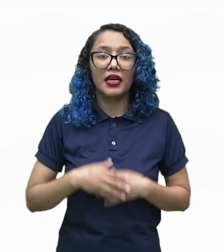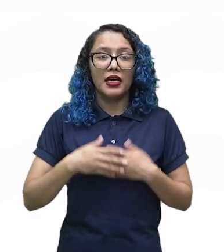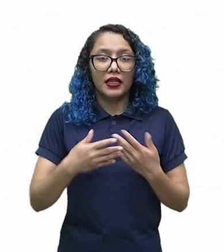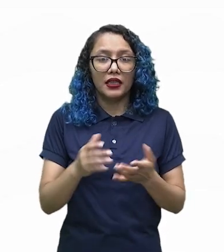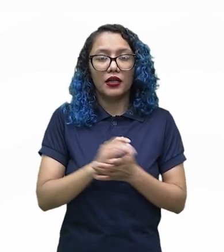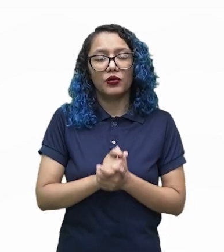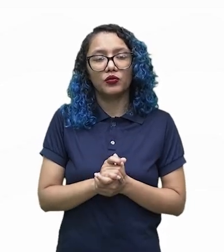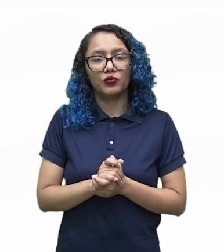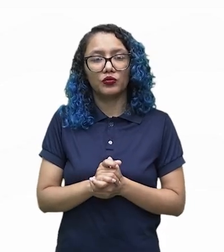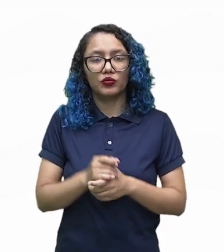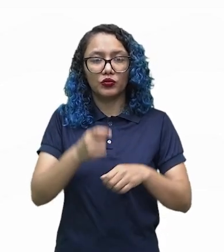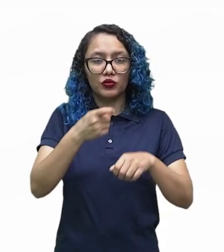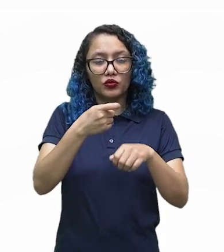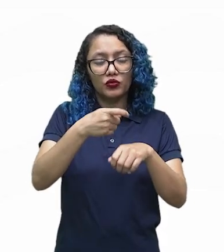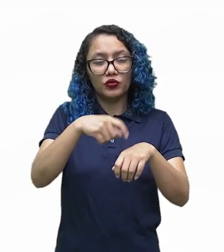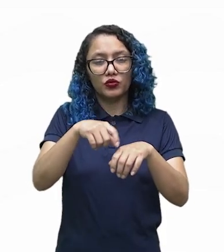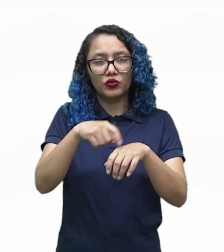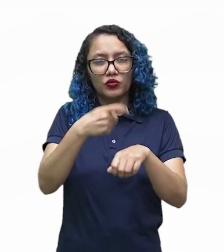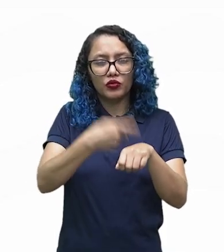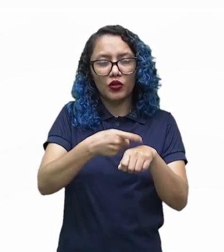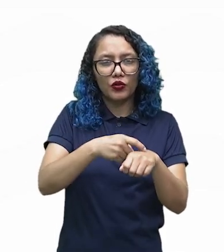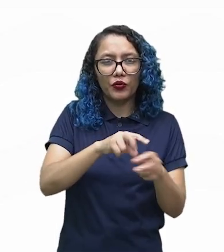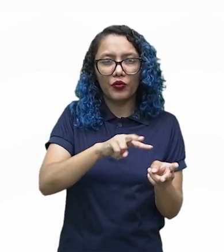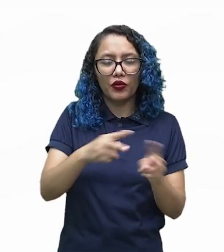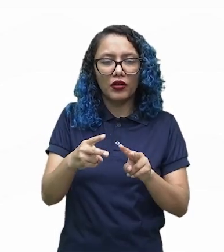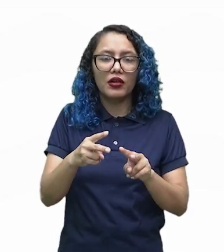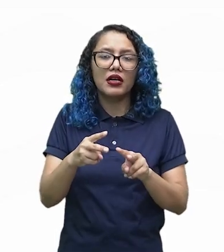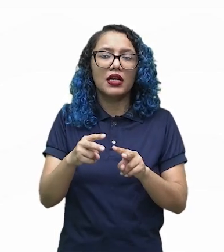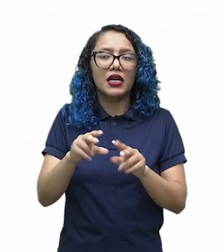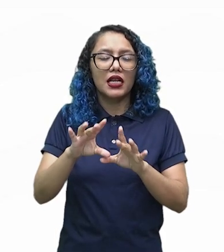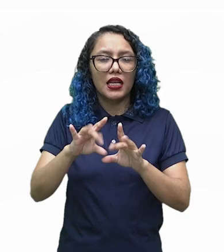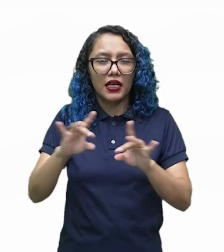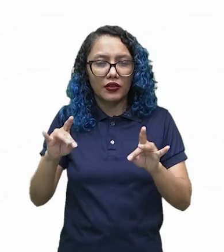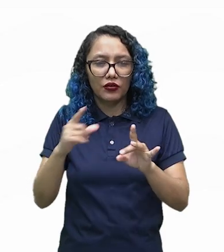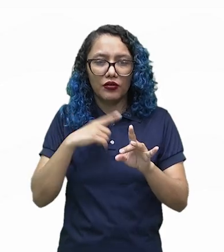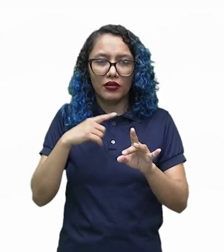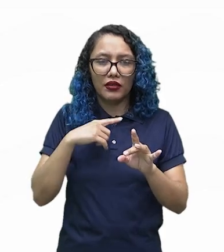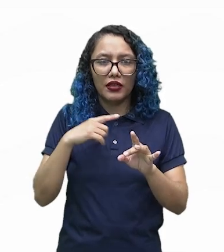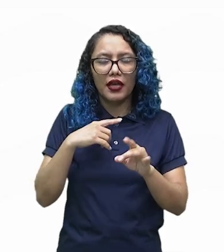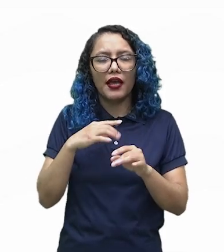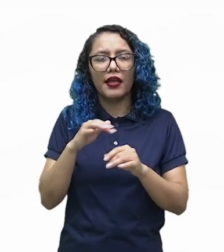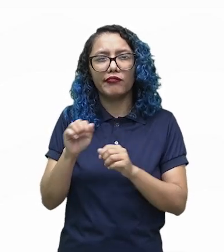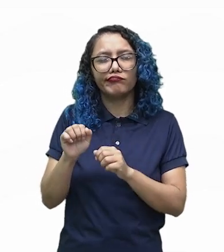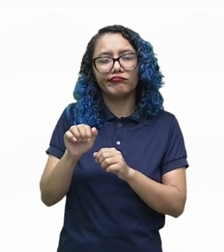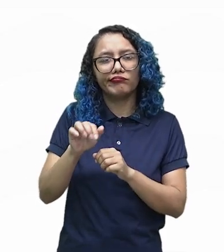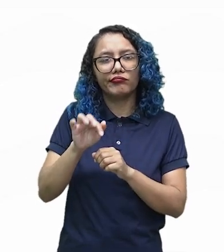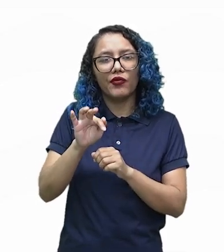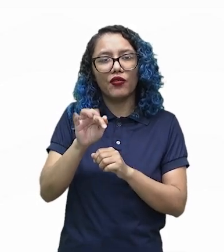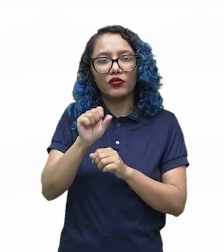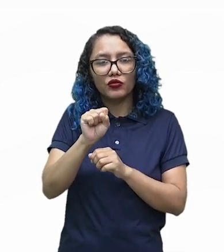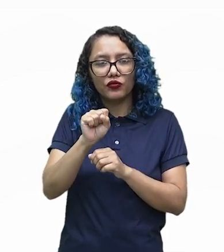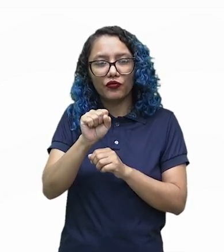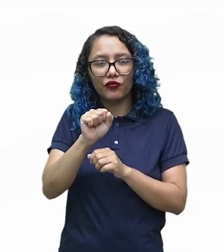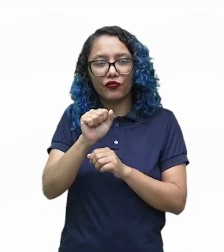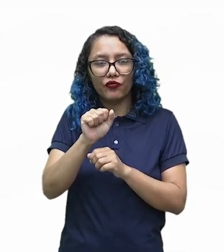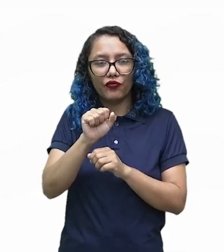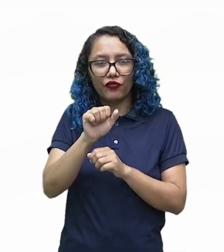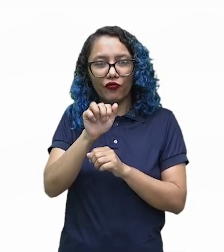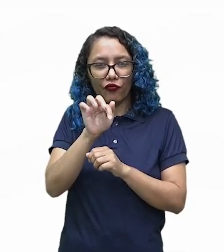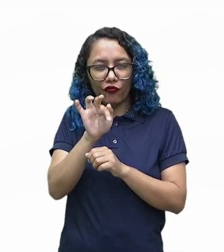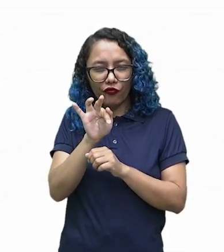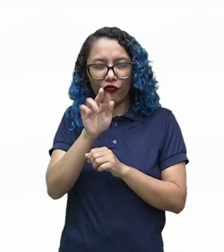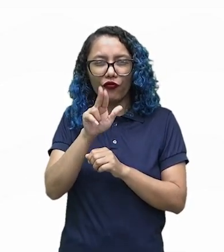temos a fusão e a solidificação. Do líquido para o gasoso, nós temos a vaporização e a liquefação.